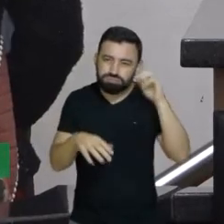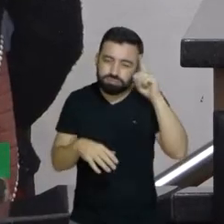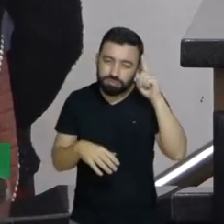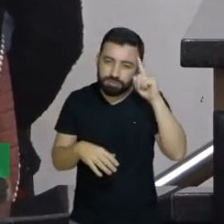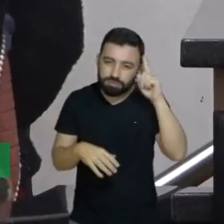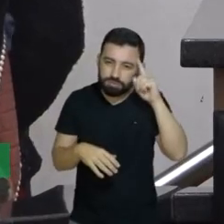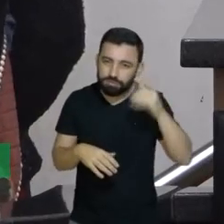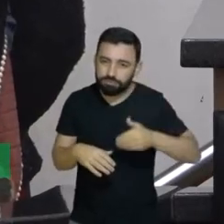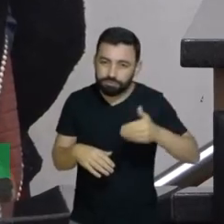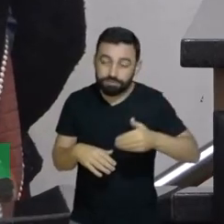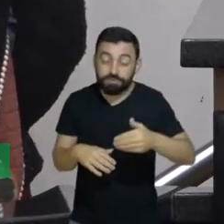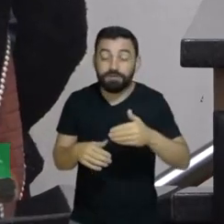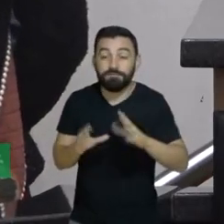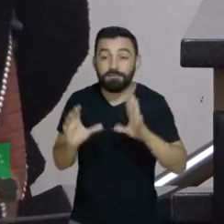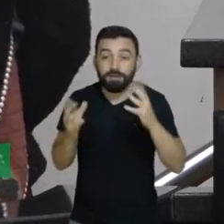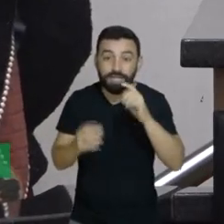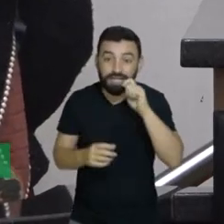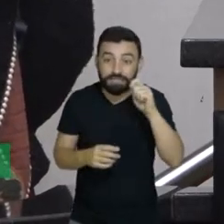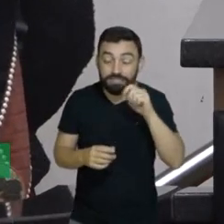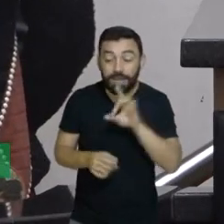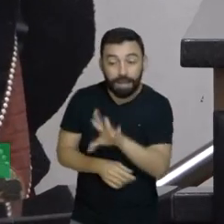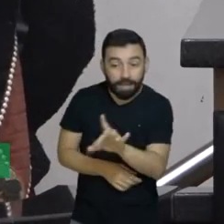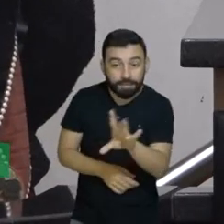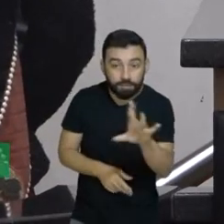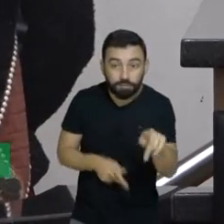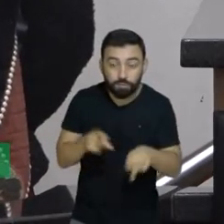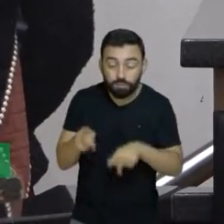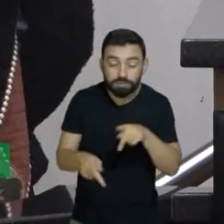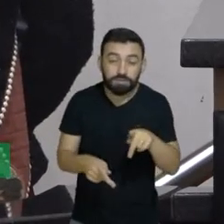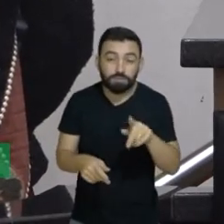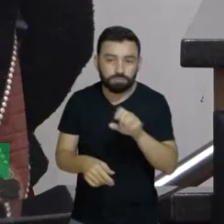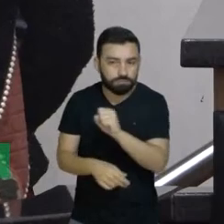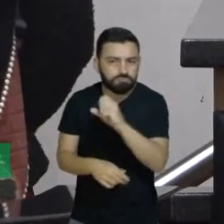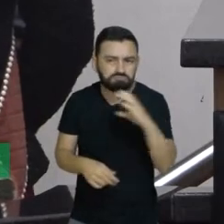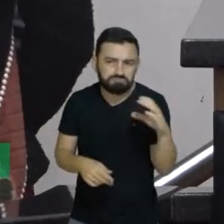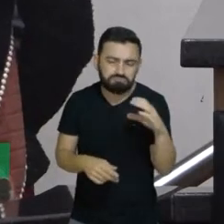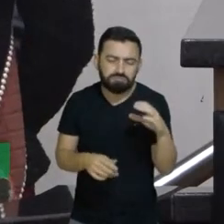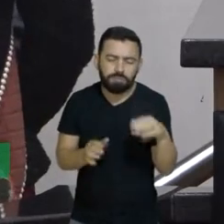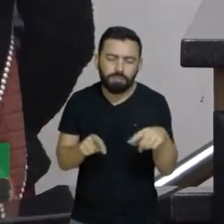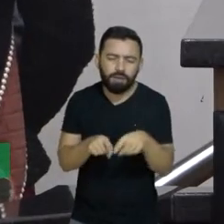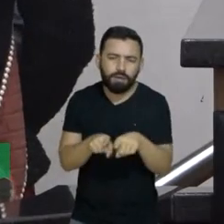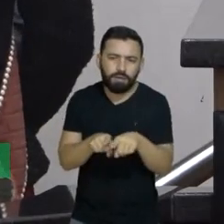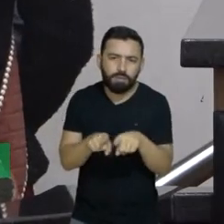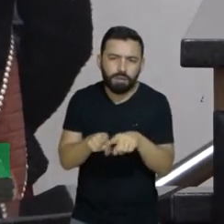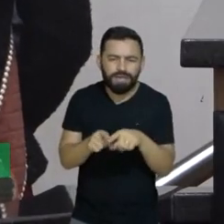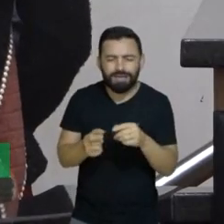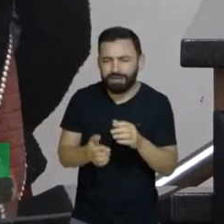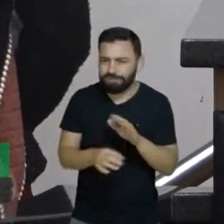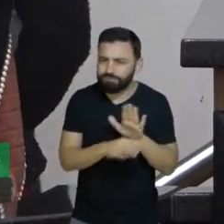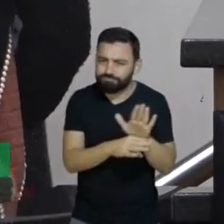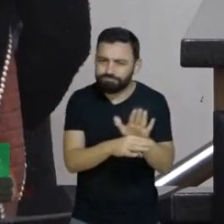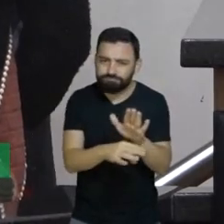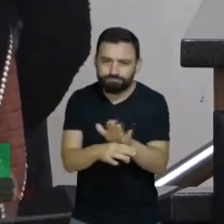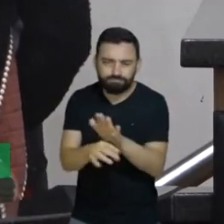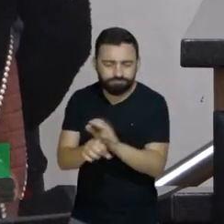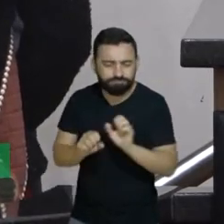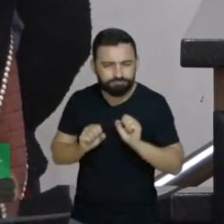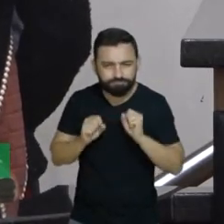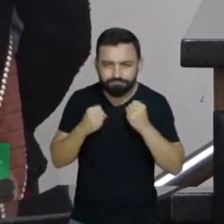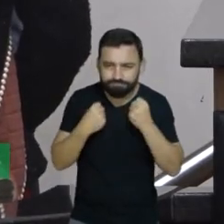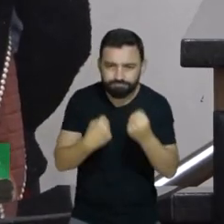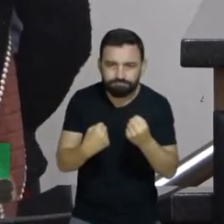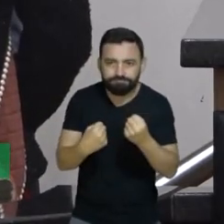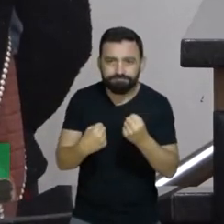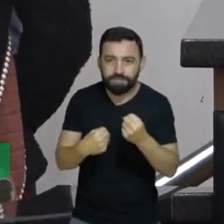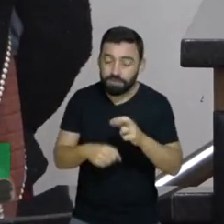da Festa do Pinhão, cada lagiano, cada catarinense e nós temos contribuído muito com nossos irmãos. Em nome do